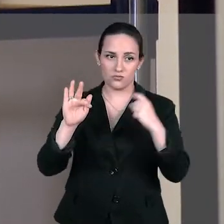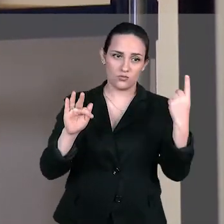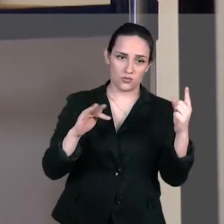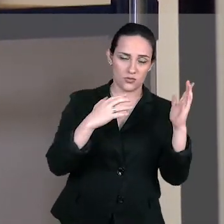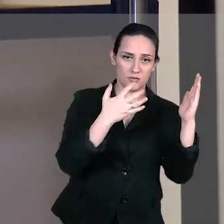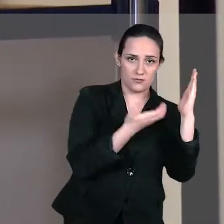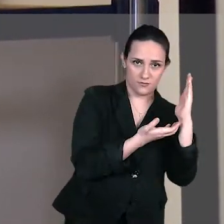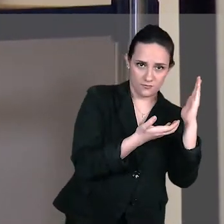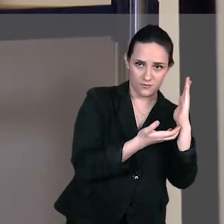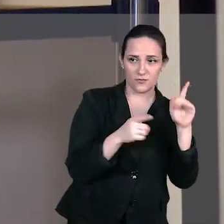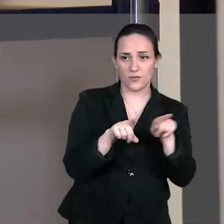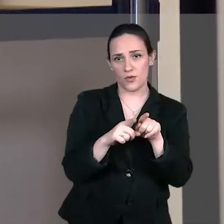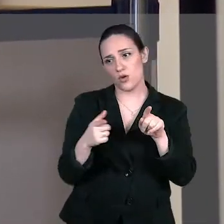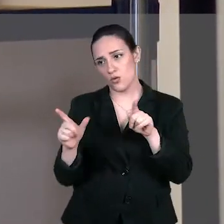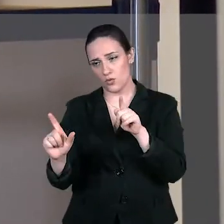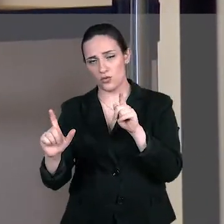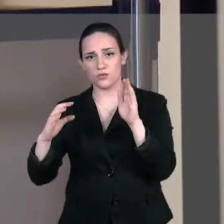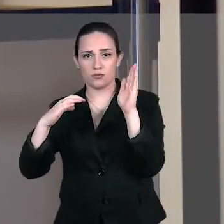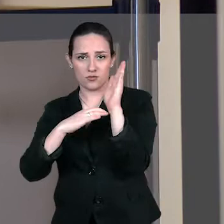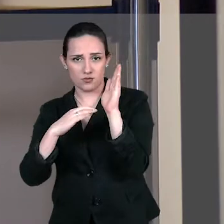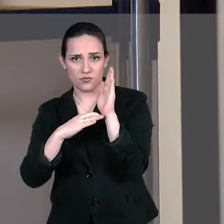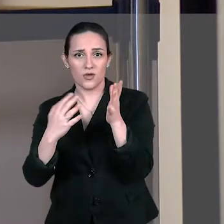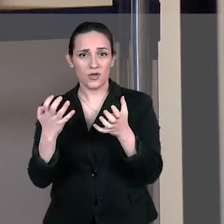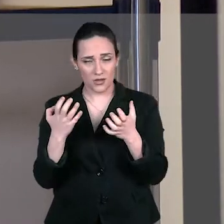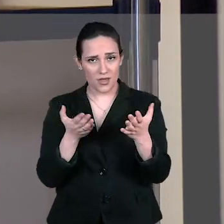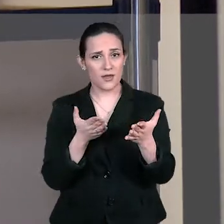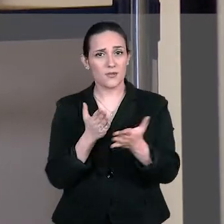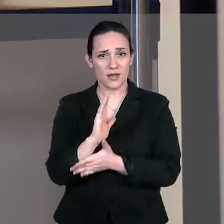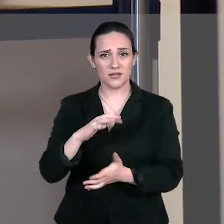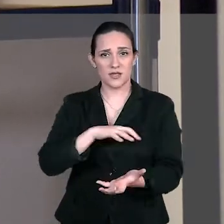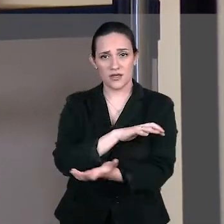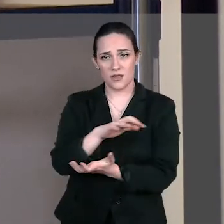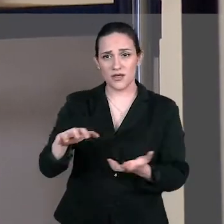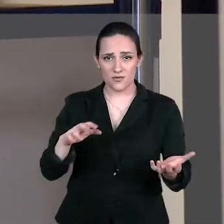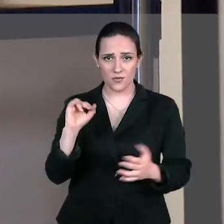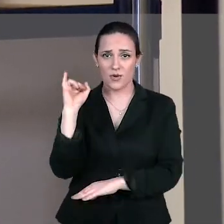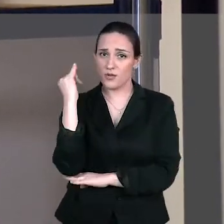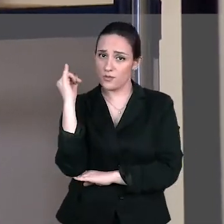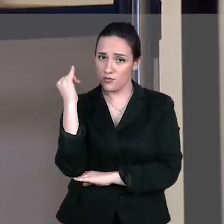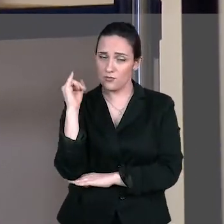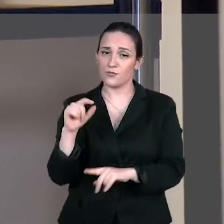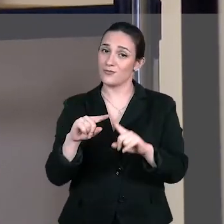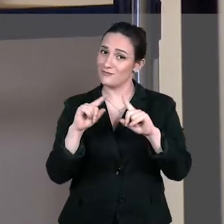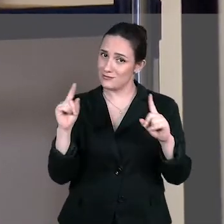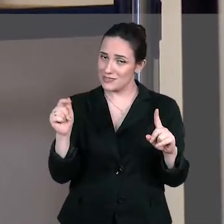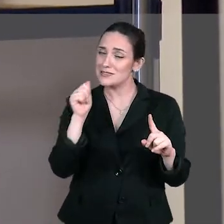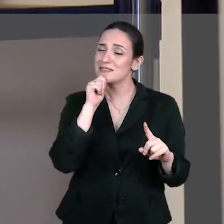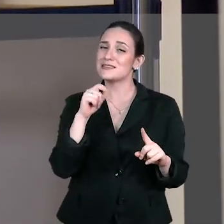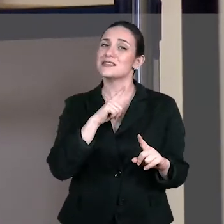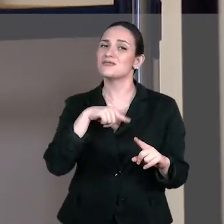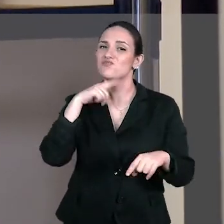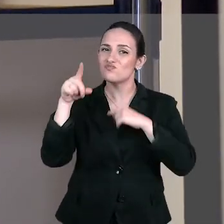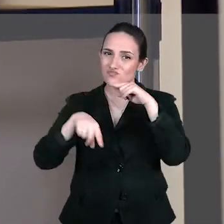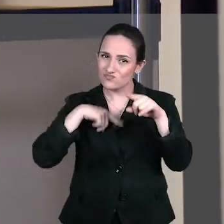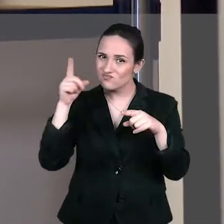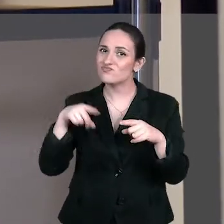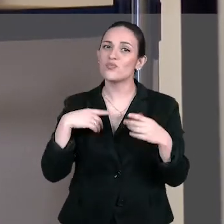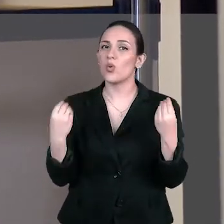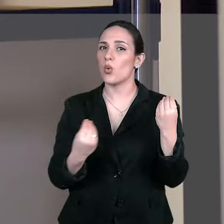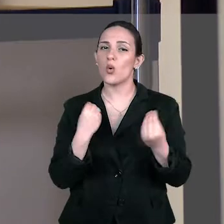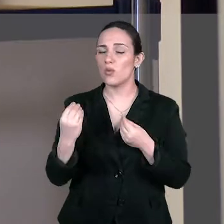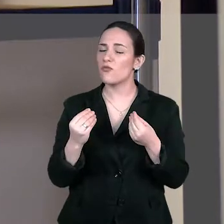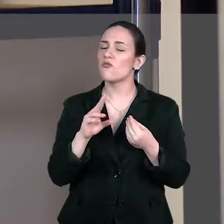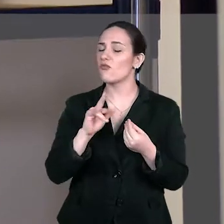na Câmara dos Deputados e outra no Senado Federal, que buscam a aprovação da reforma tributária. Porém, muitas dúvidas